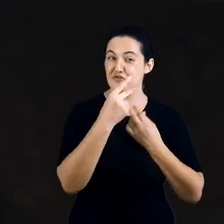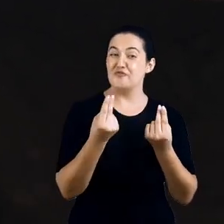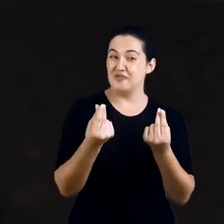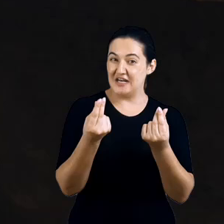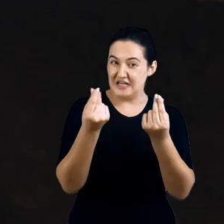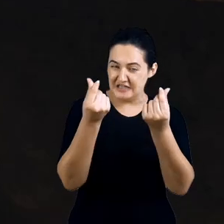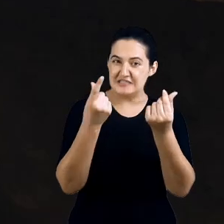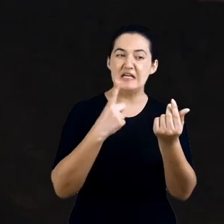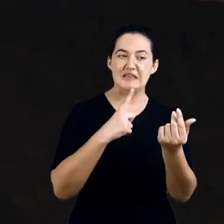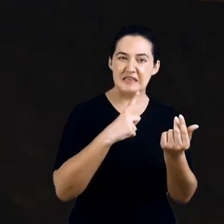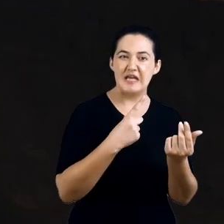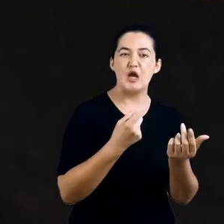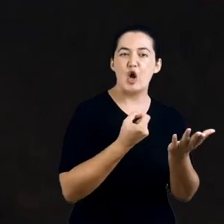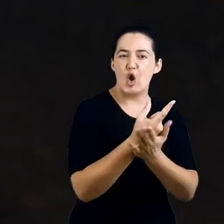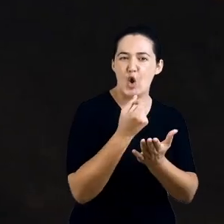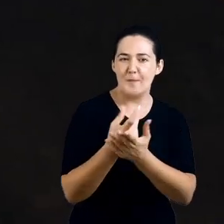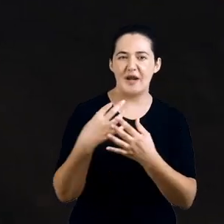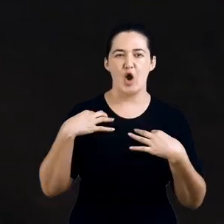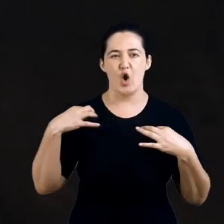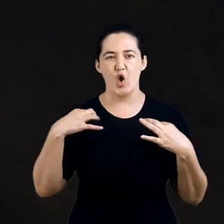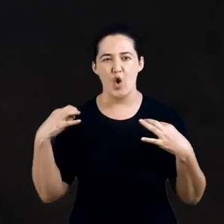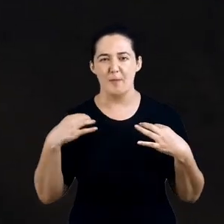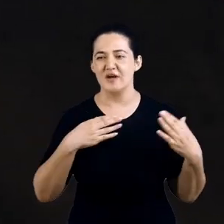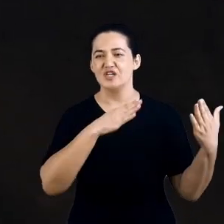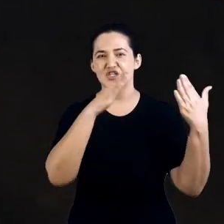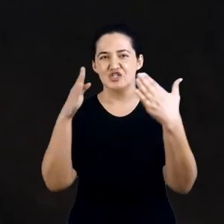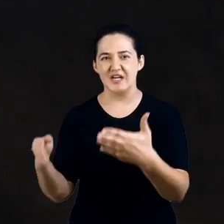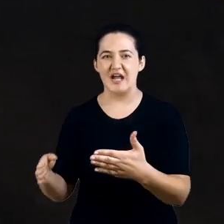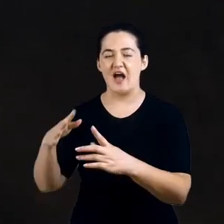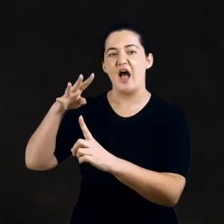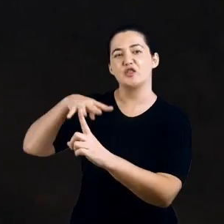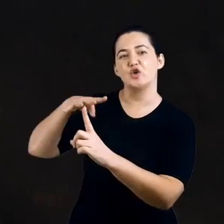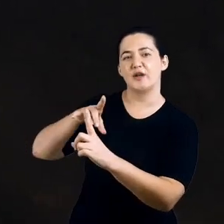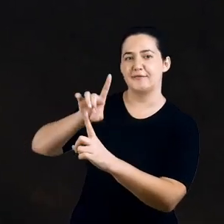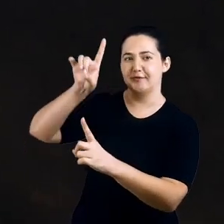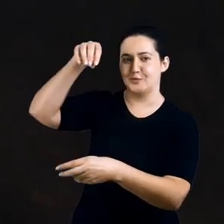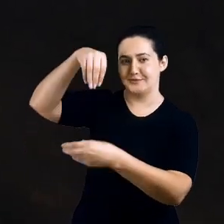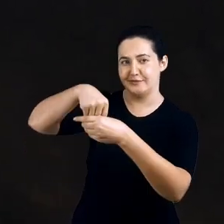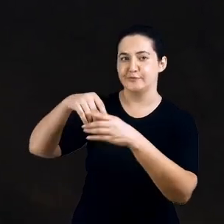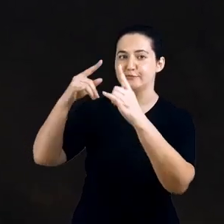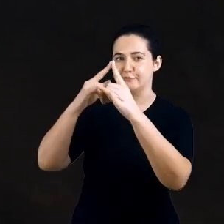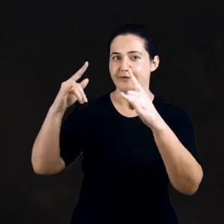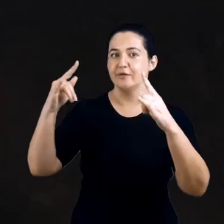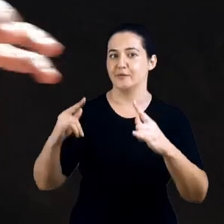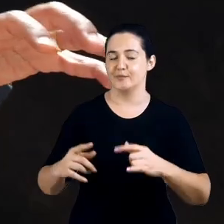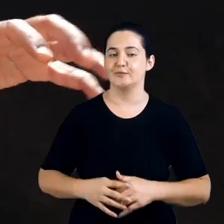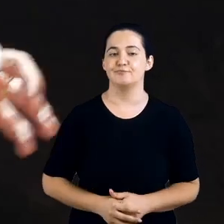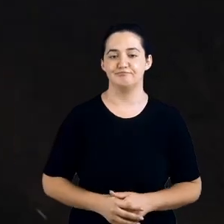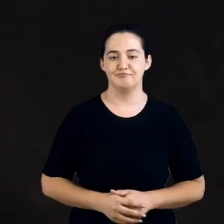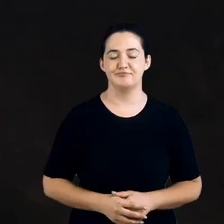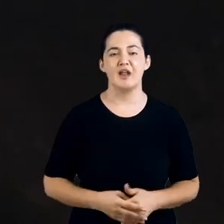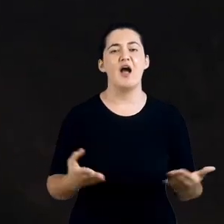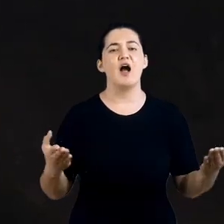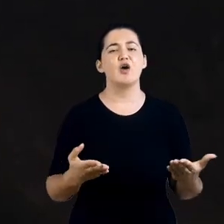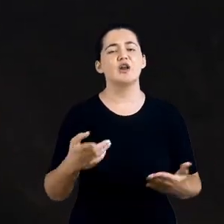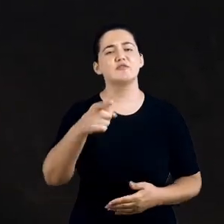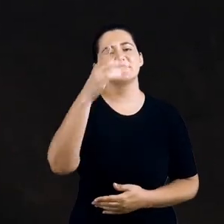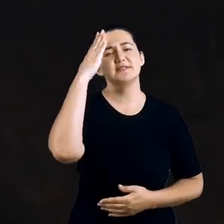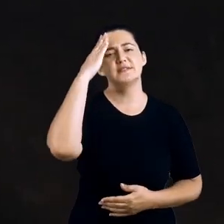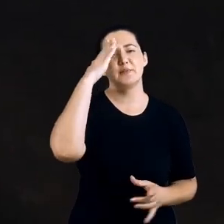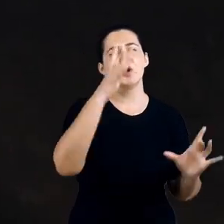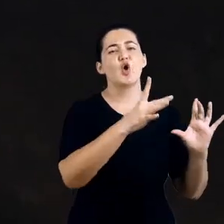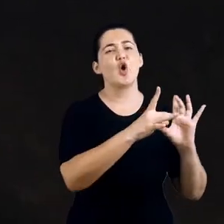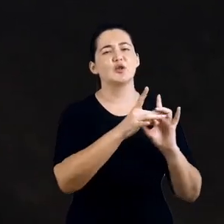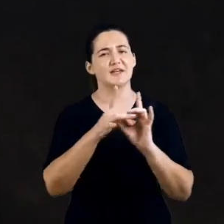em termos financeiros e físicos, era vir adorar ao Senhor no templo. Agora que você já sabe esse contexto, você